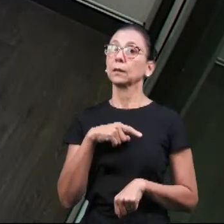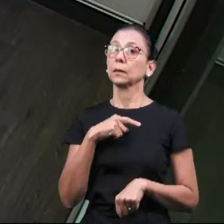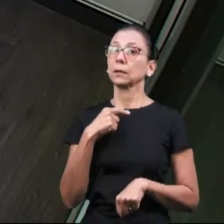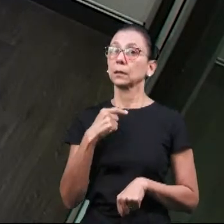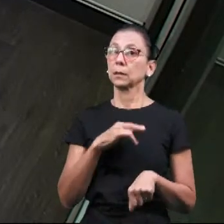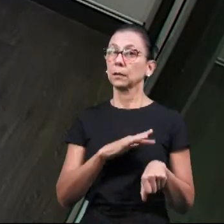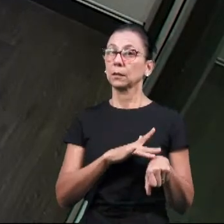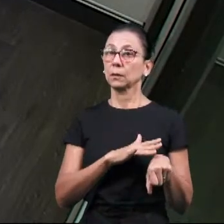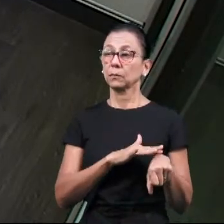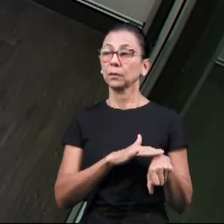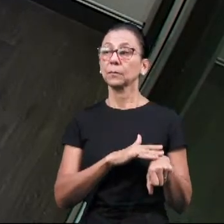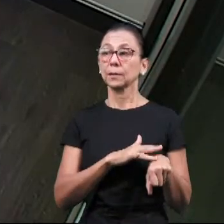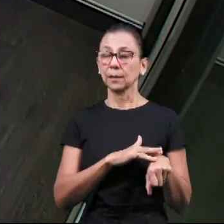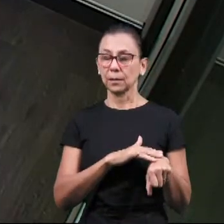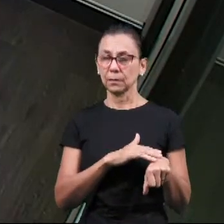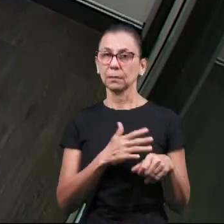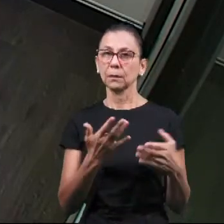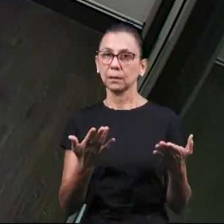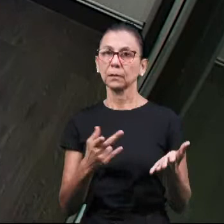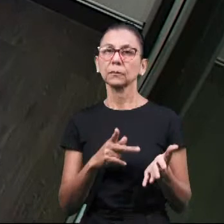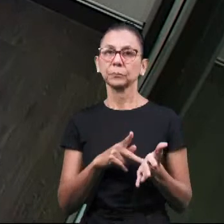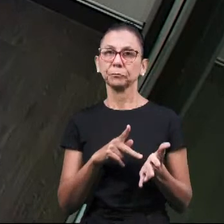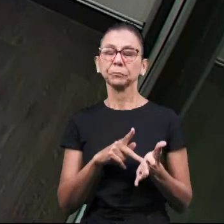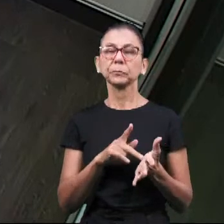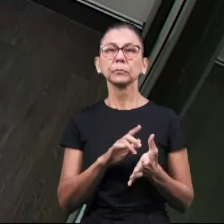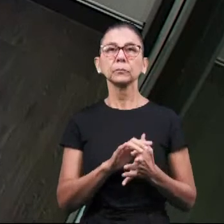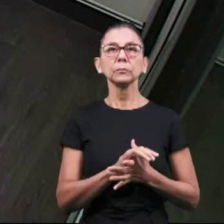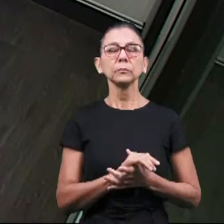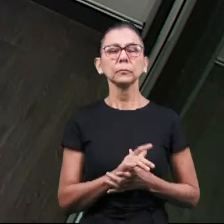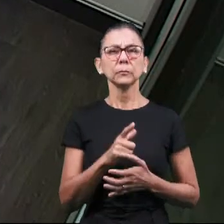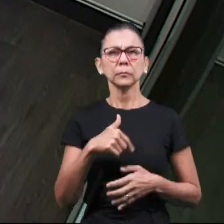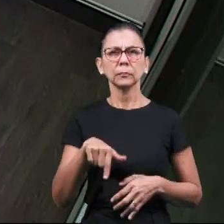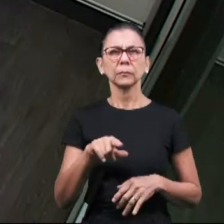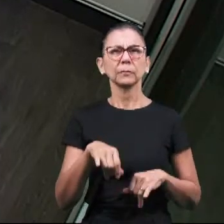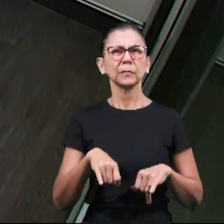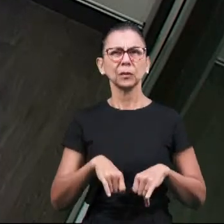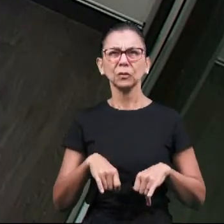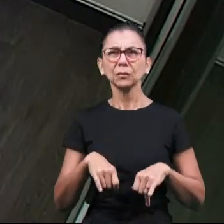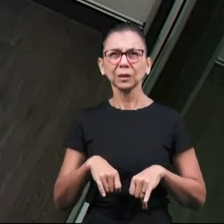E todos nós, né, sofremos ali, porque